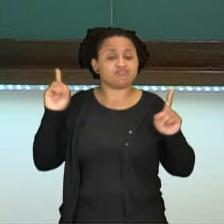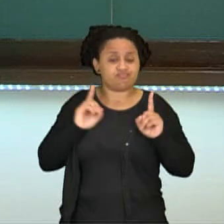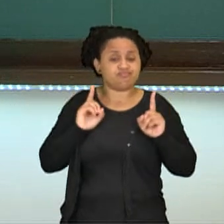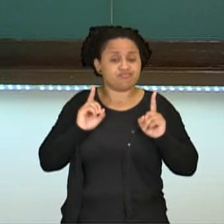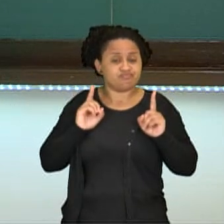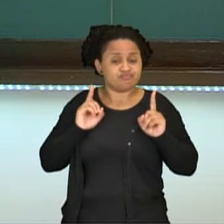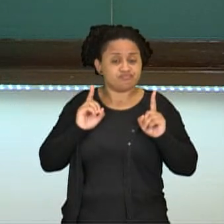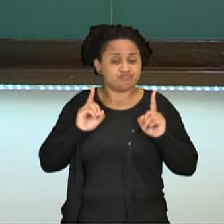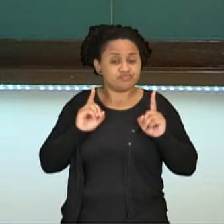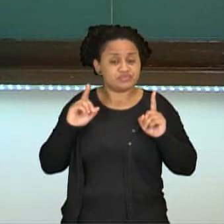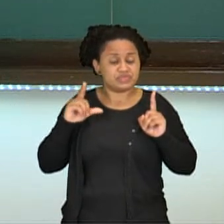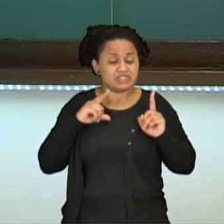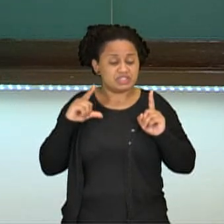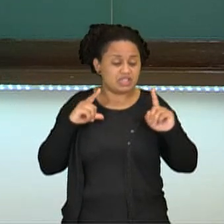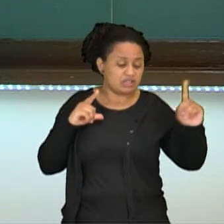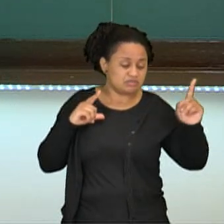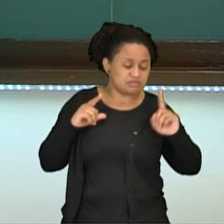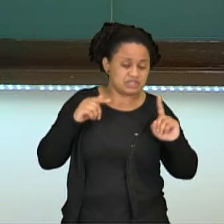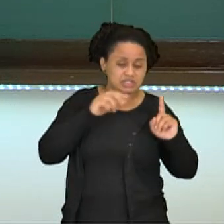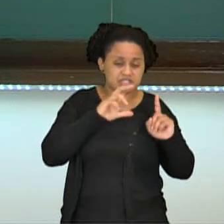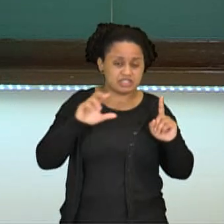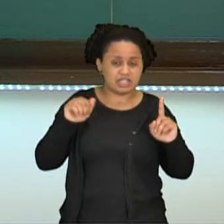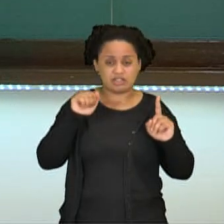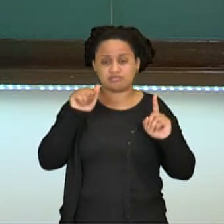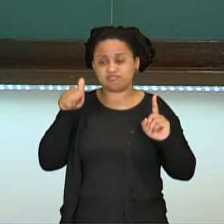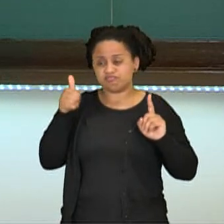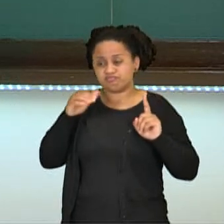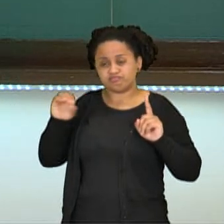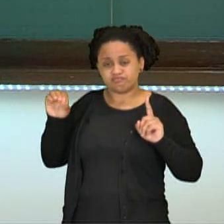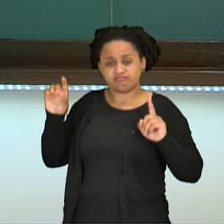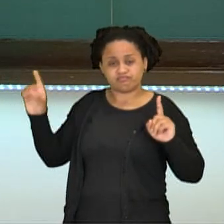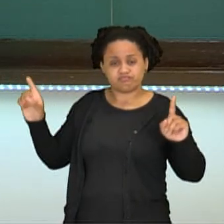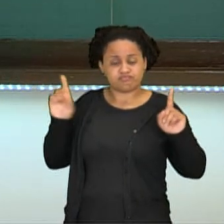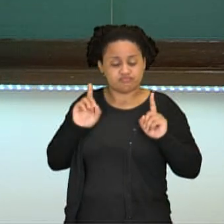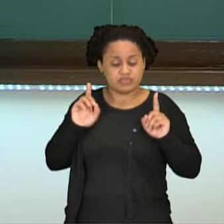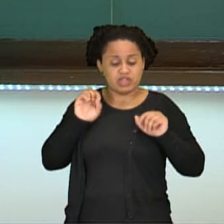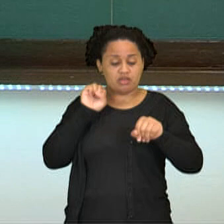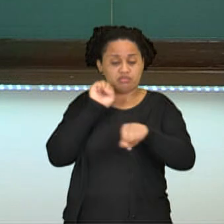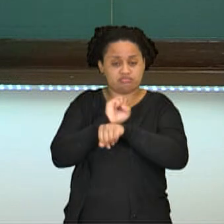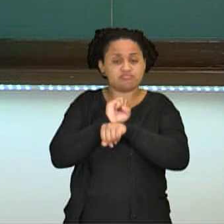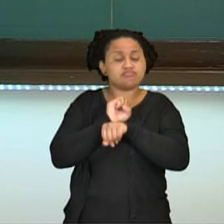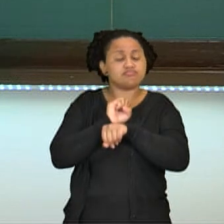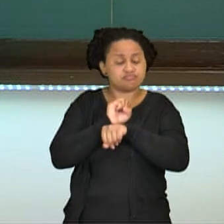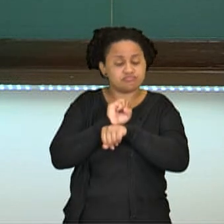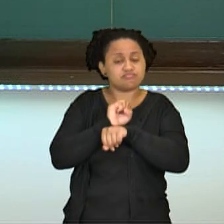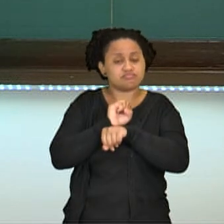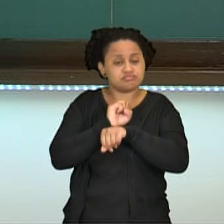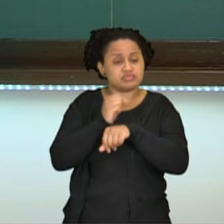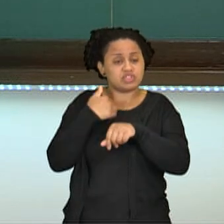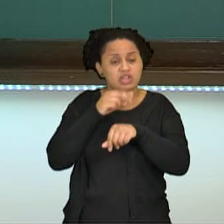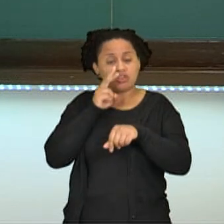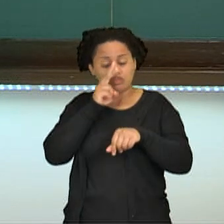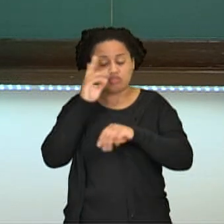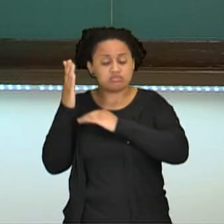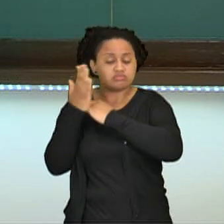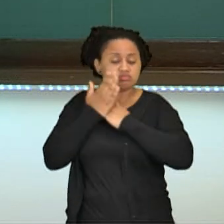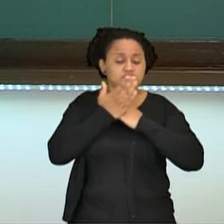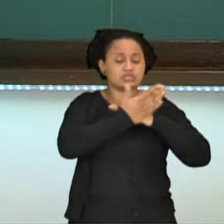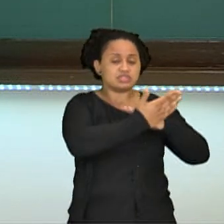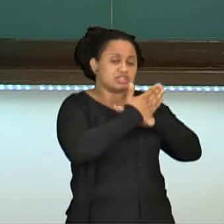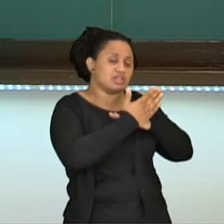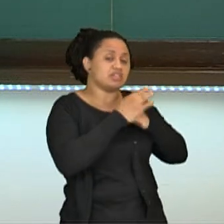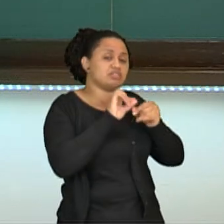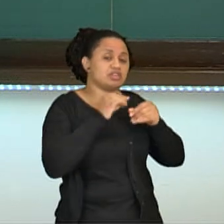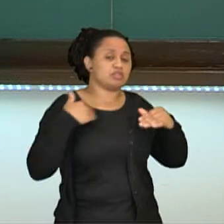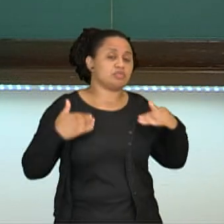Eu recebo 100 de um lado e 100 do outro. É claro que eu não vou me mexer. Essas forças, o que elas vão fazer no meu corpo vai